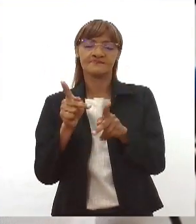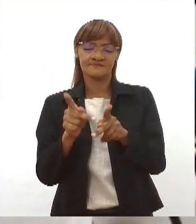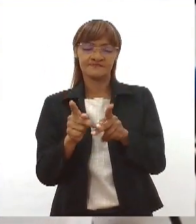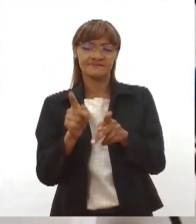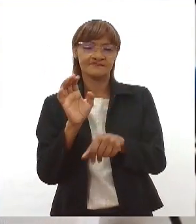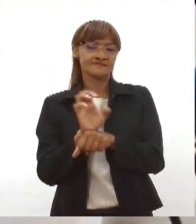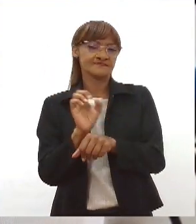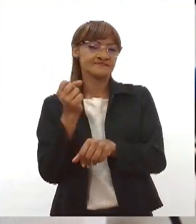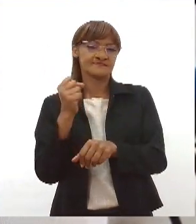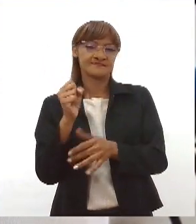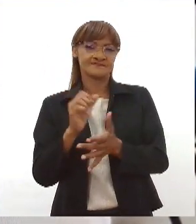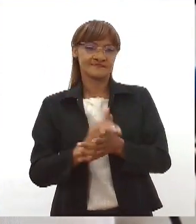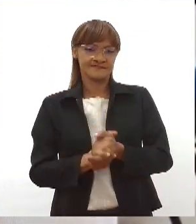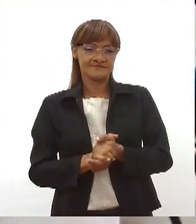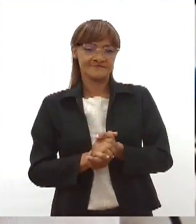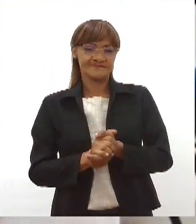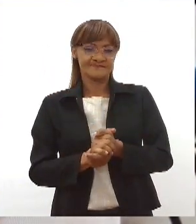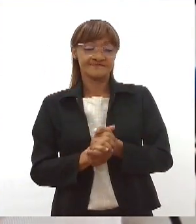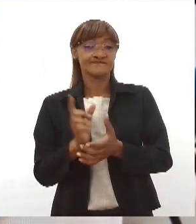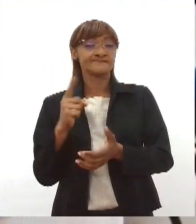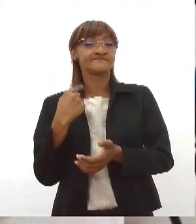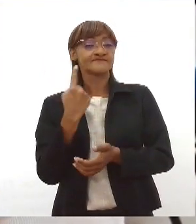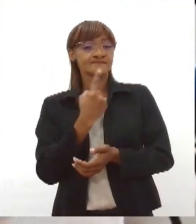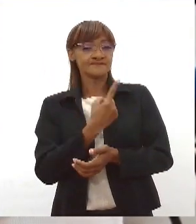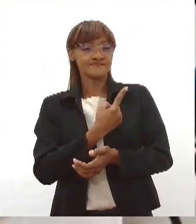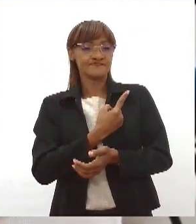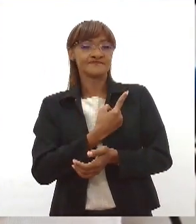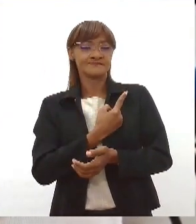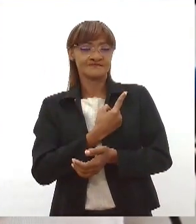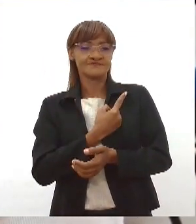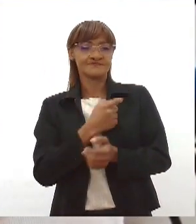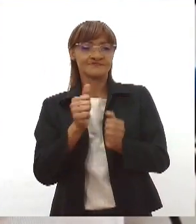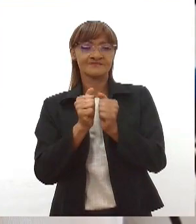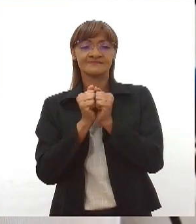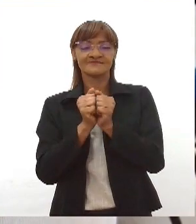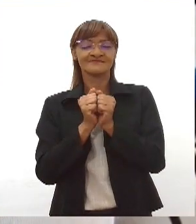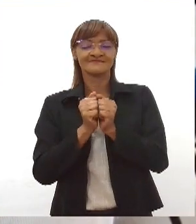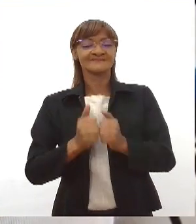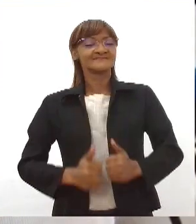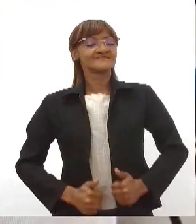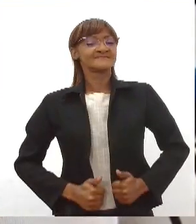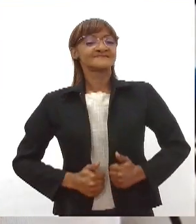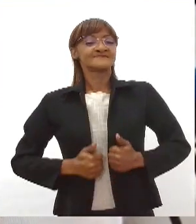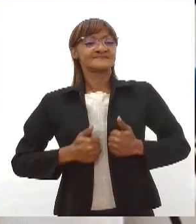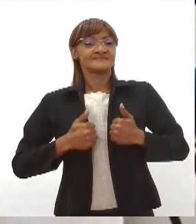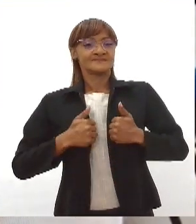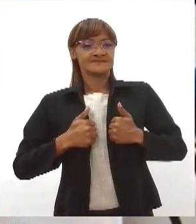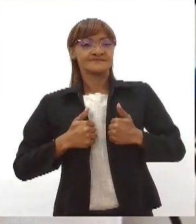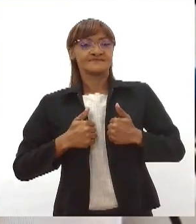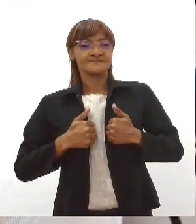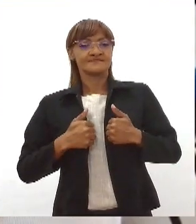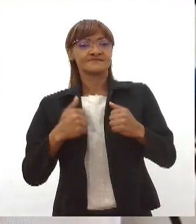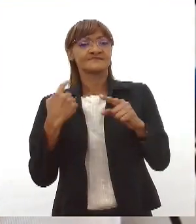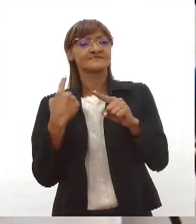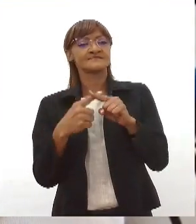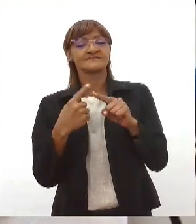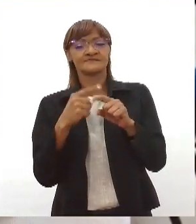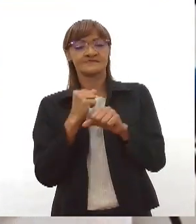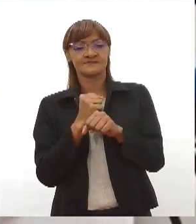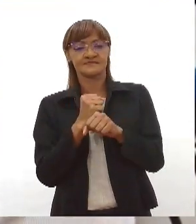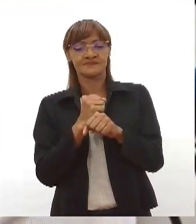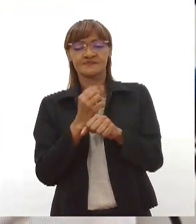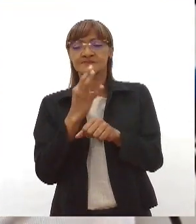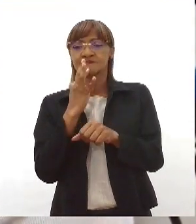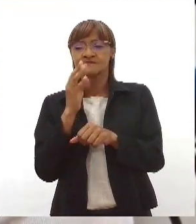para nós que somos agrupamento estamos muito orgulhoso porque sabemos da competência dele